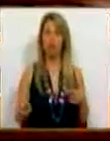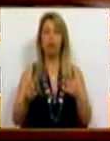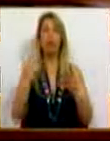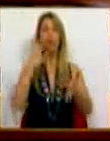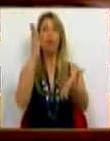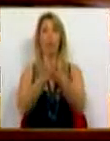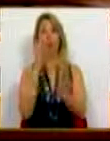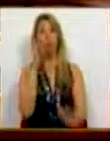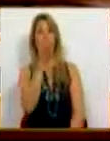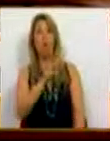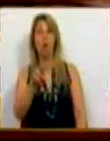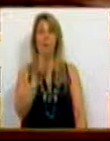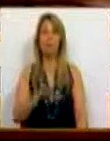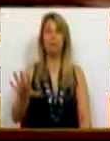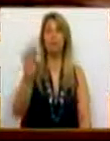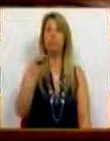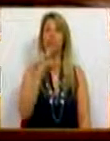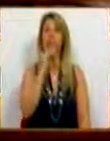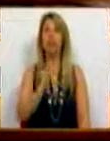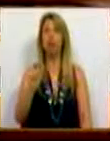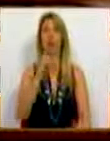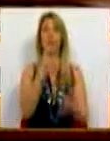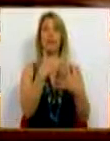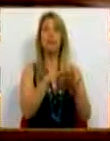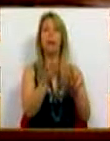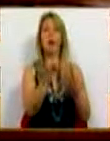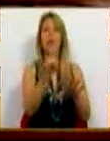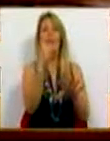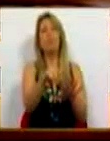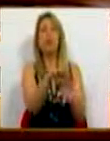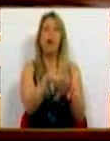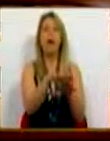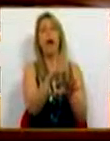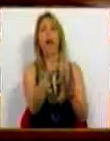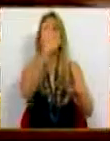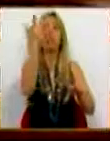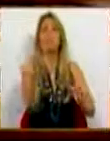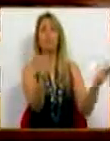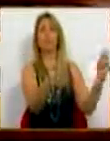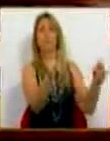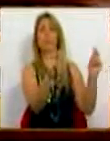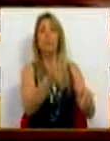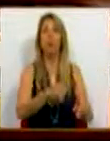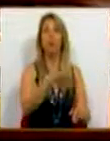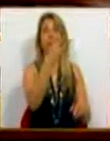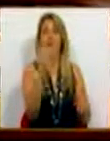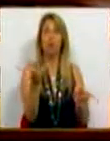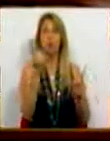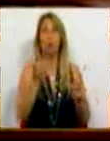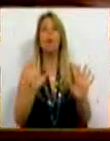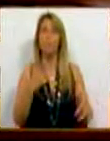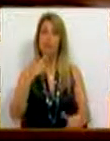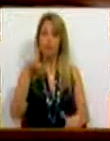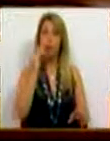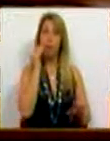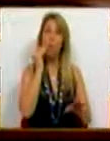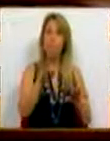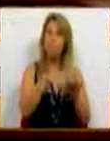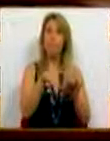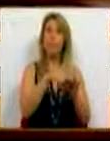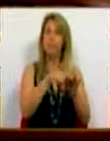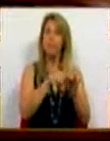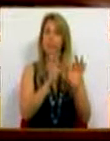olhar o território de forma integrada e agir sobre ele não como pátria de acontecimentos, mas como agente ativo da sua própria